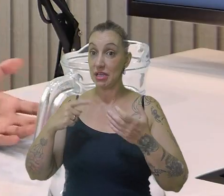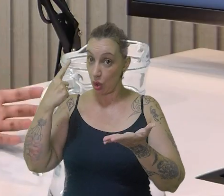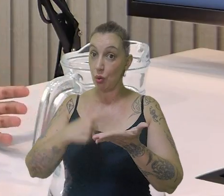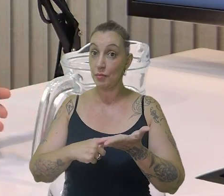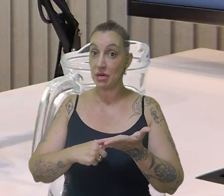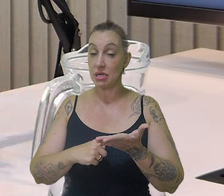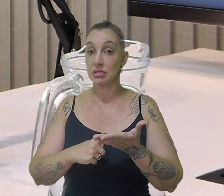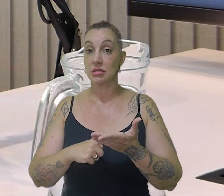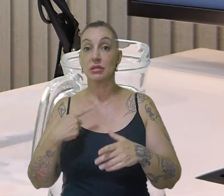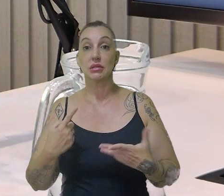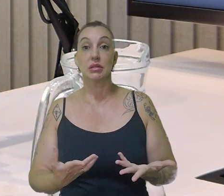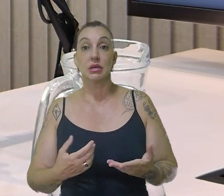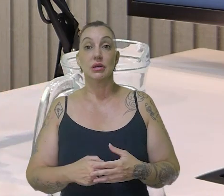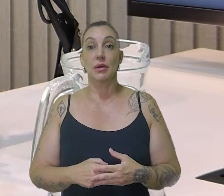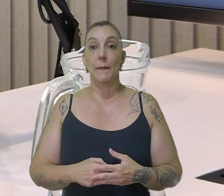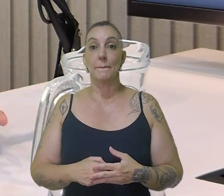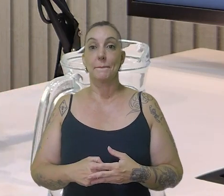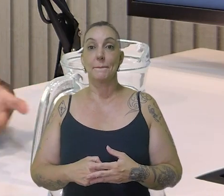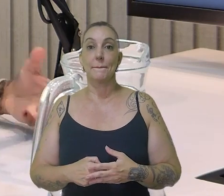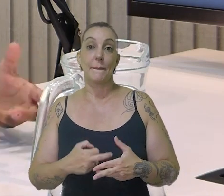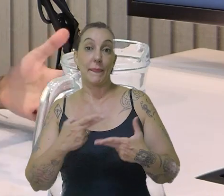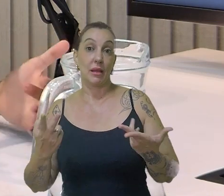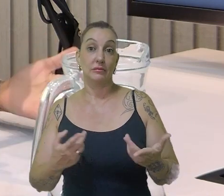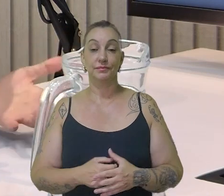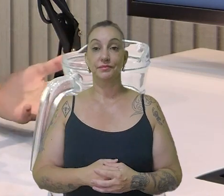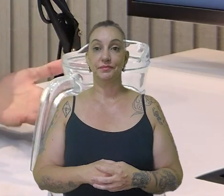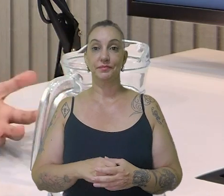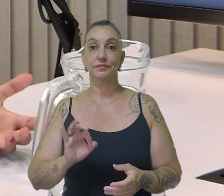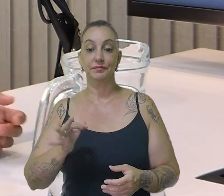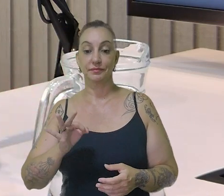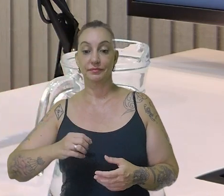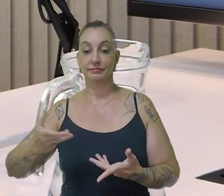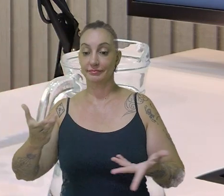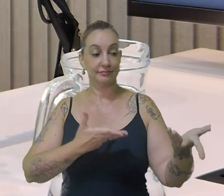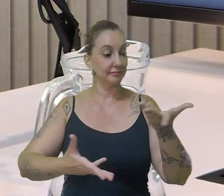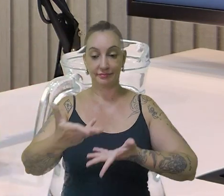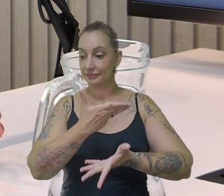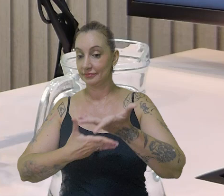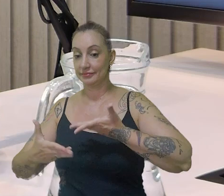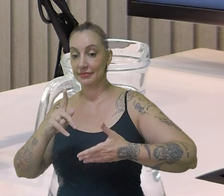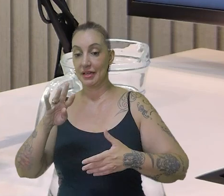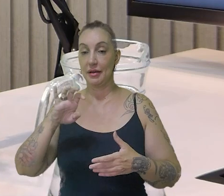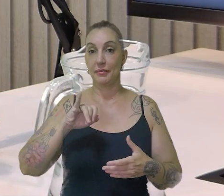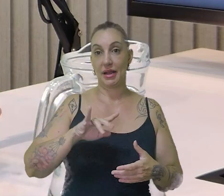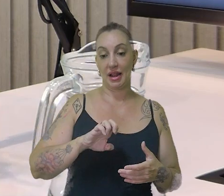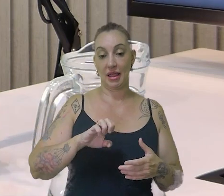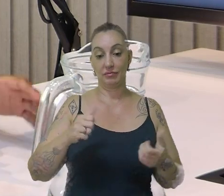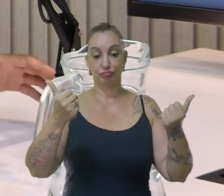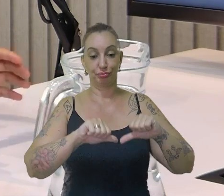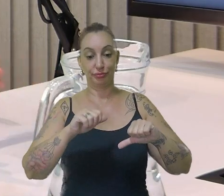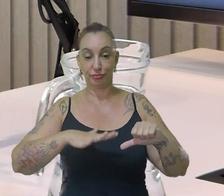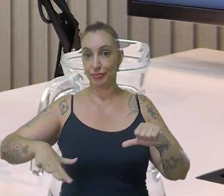inconstante tudo né então e é são bolhas né que se conversam então a Gabriele vacilou com um ela